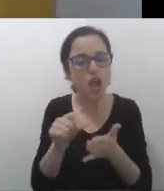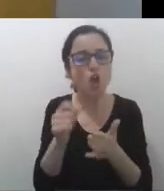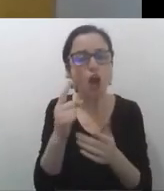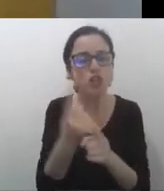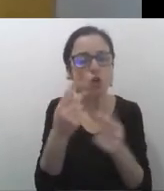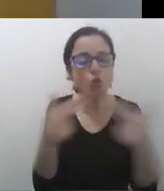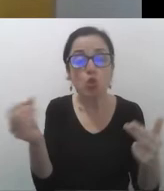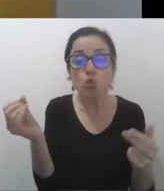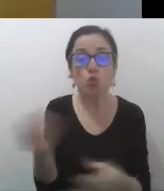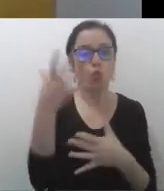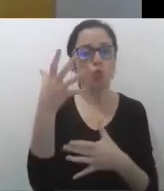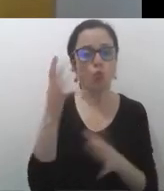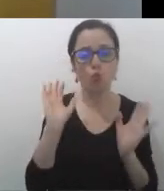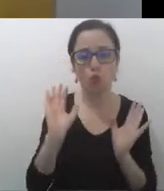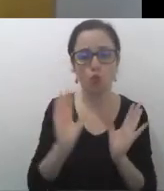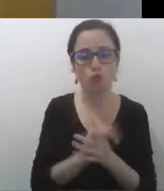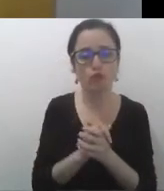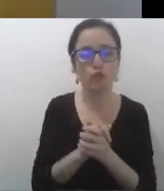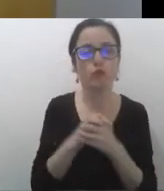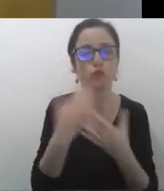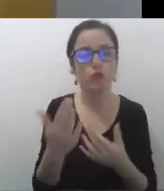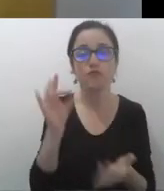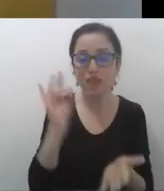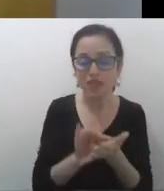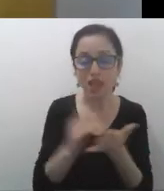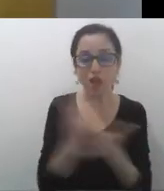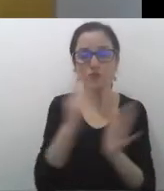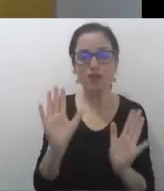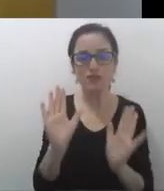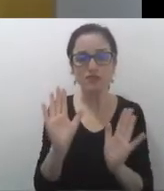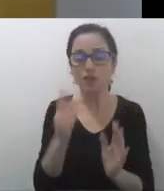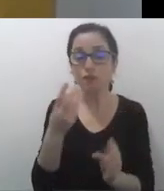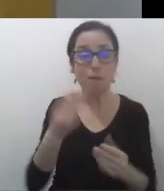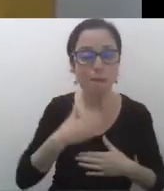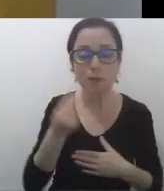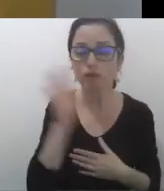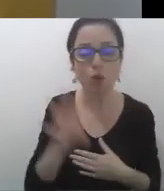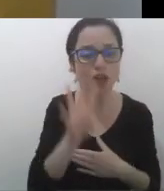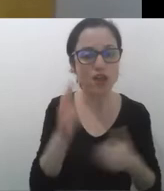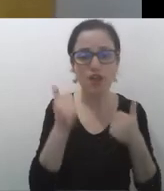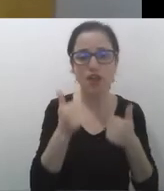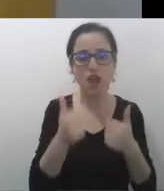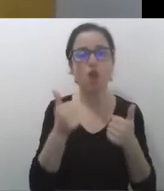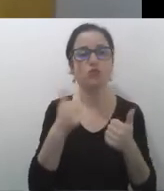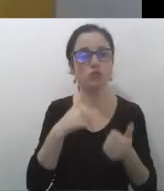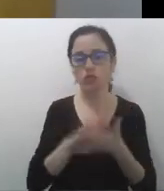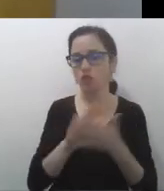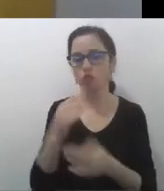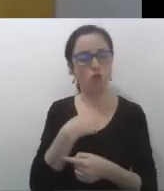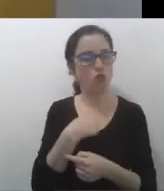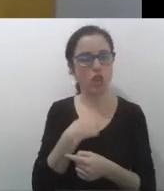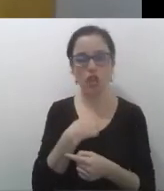vou escrever se eu achar alguma coisa nova, né? E, de fato, isso aconteceu. Para mim, foi muito legal